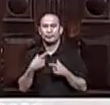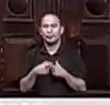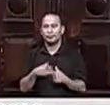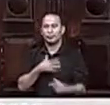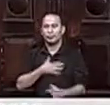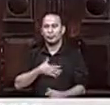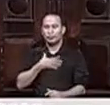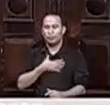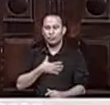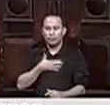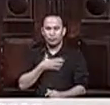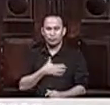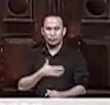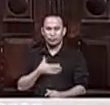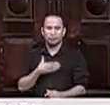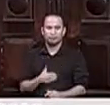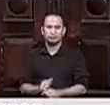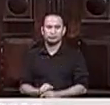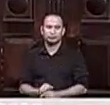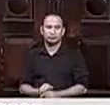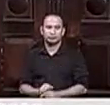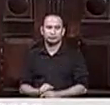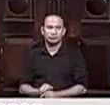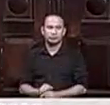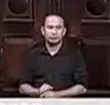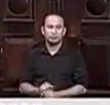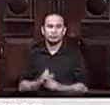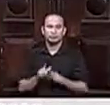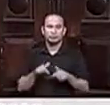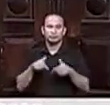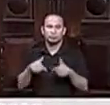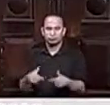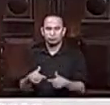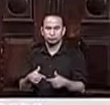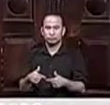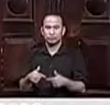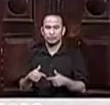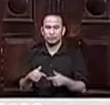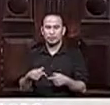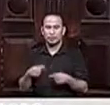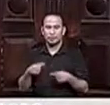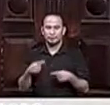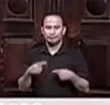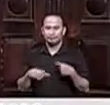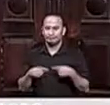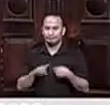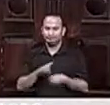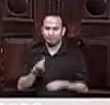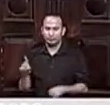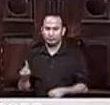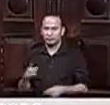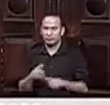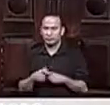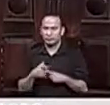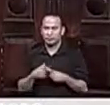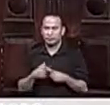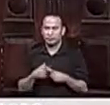mostra que, eu não sei se inabilidade política não é. Ele que passou